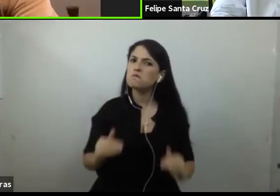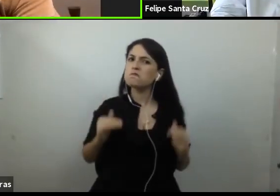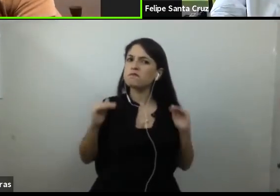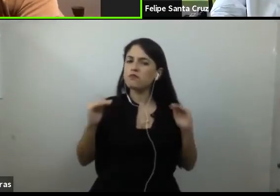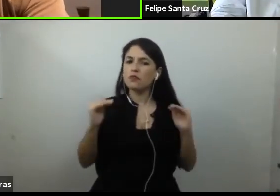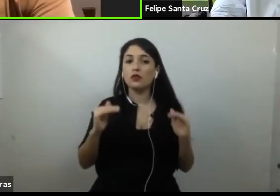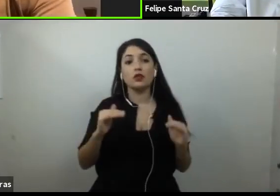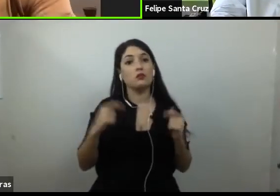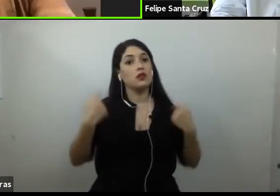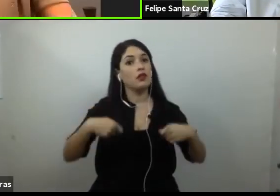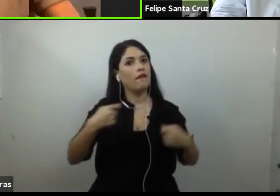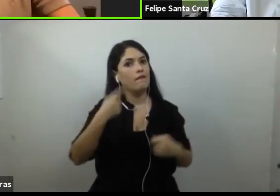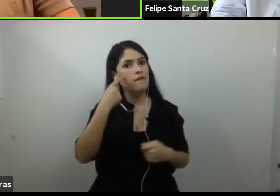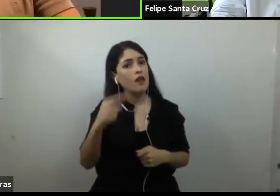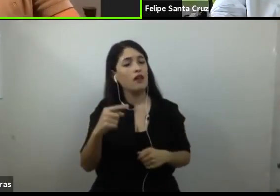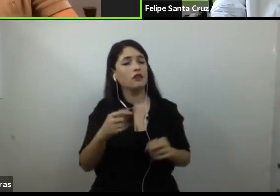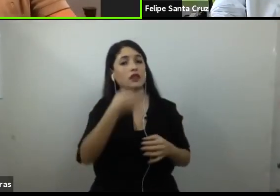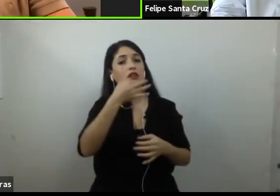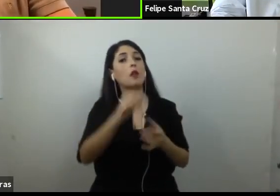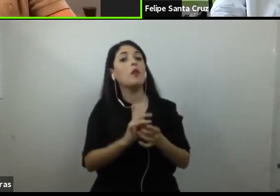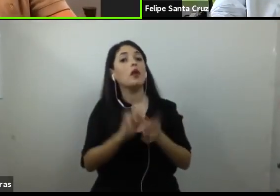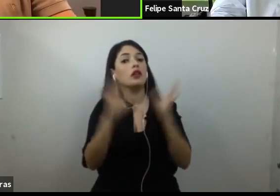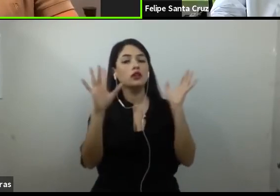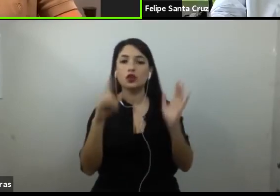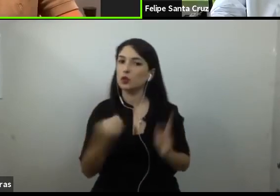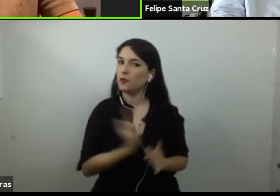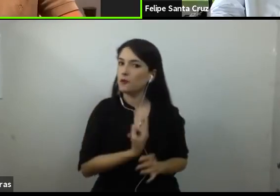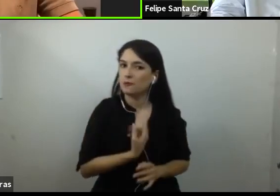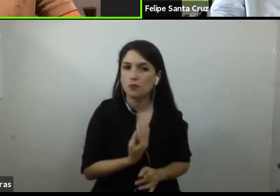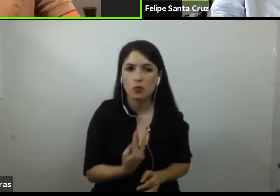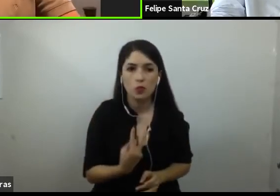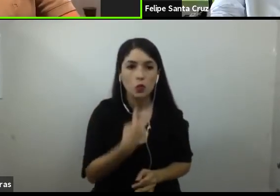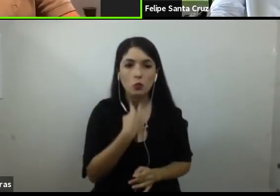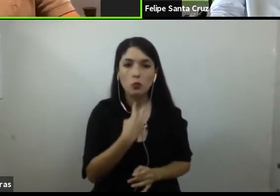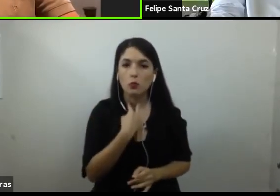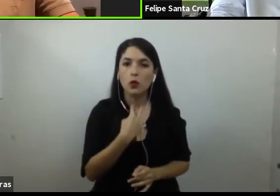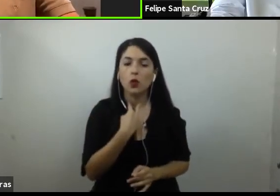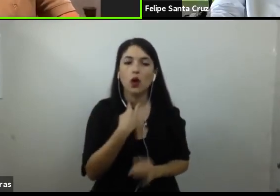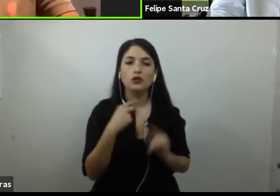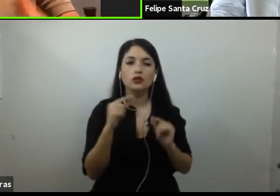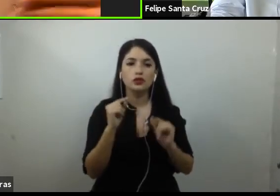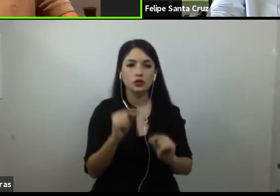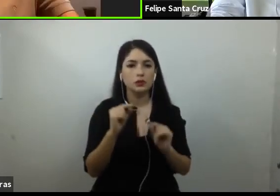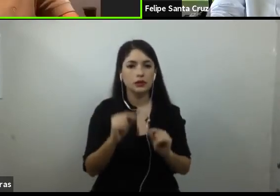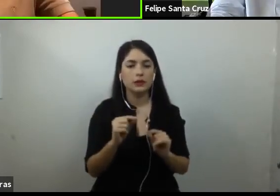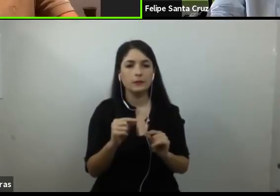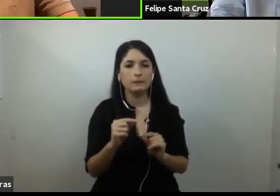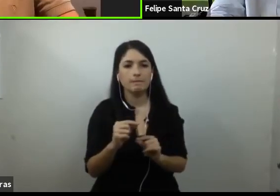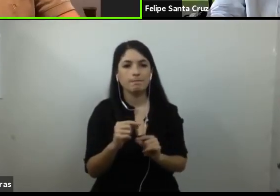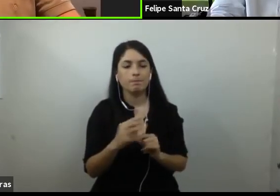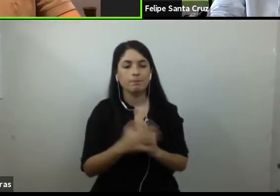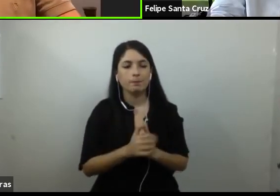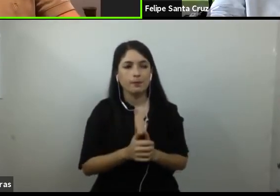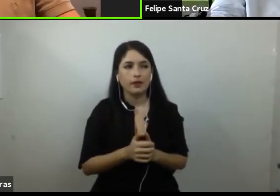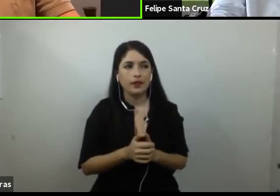ser considerada. Então, nós não podemos nos diluir, né,